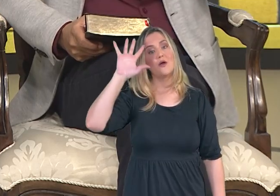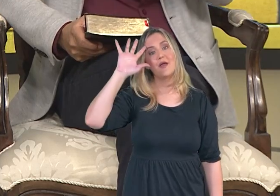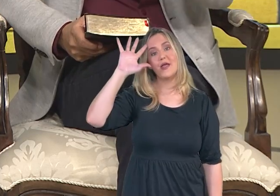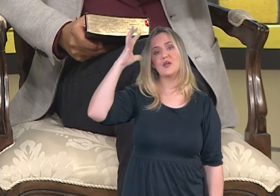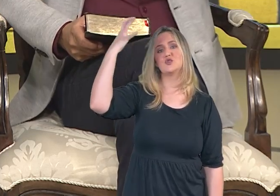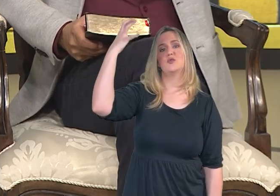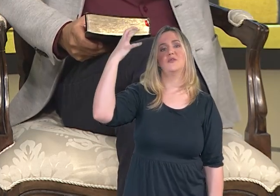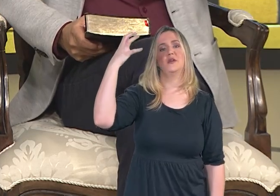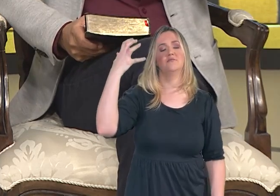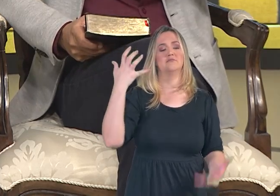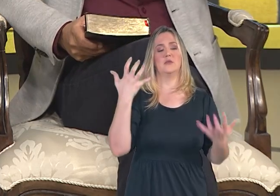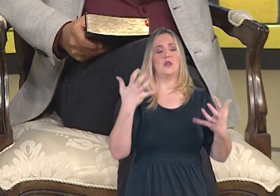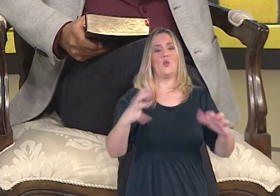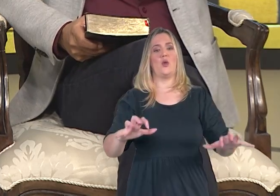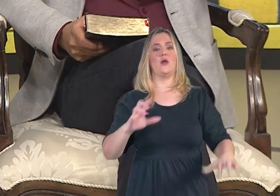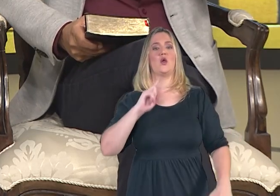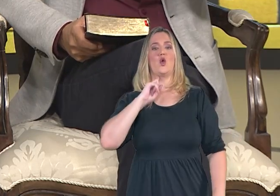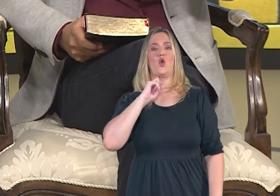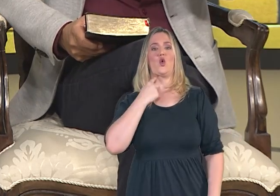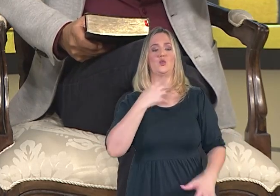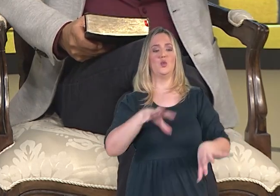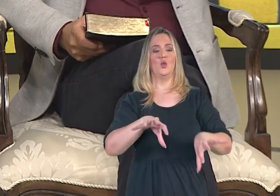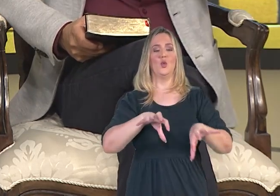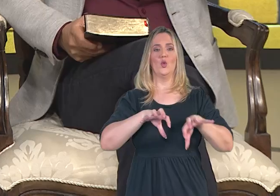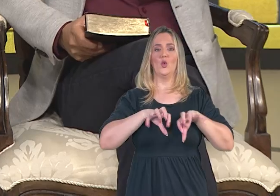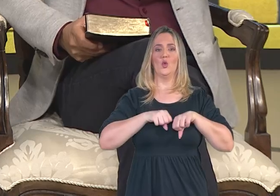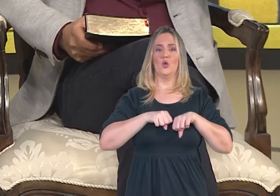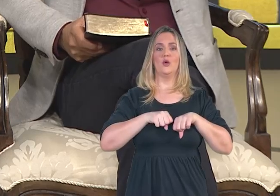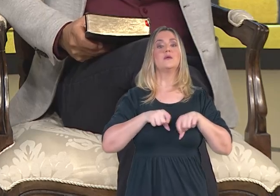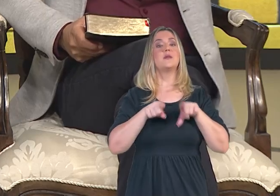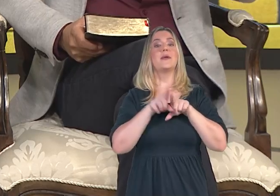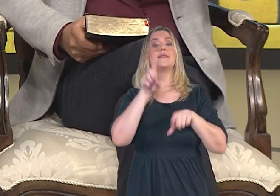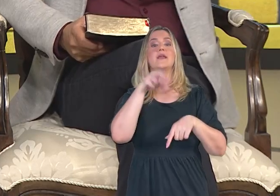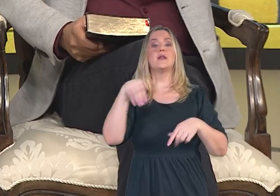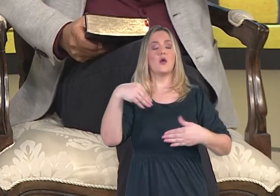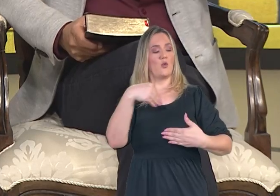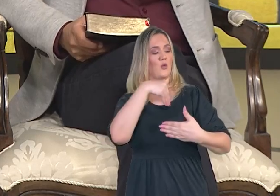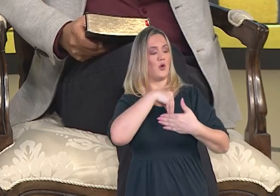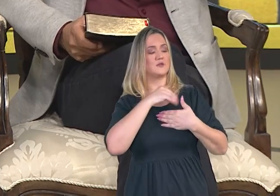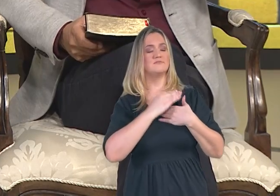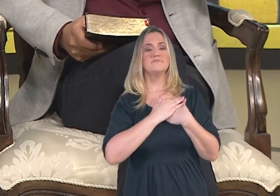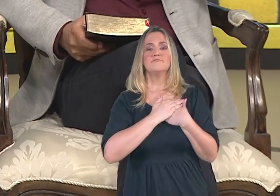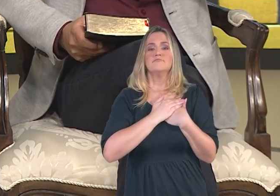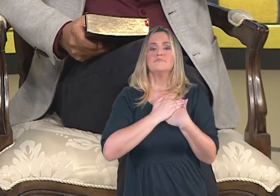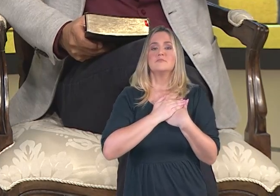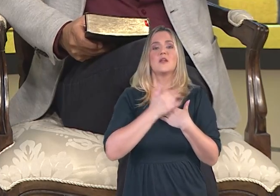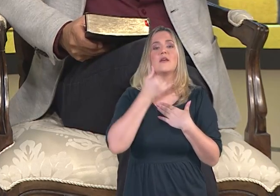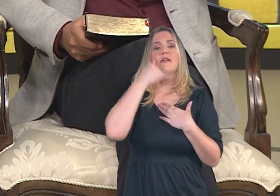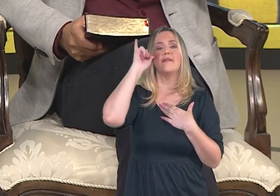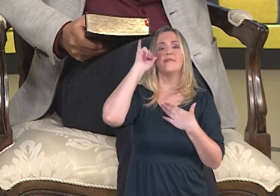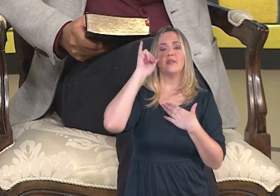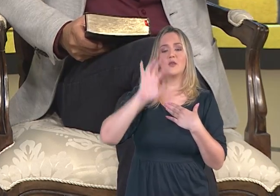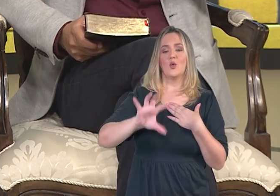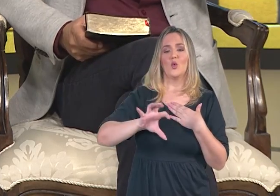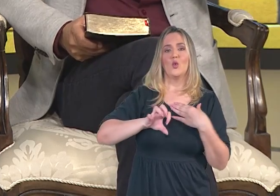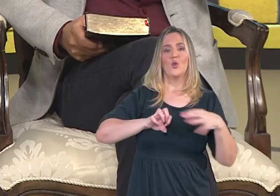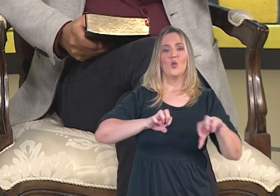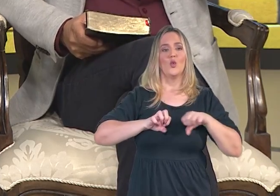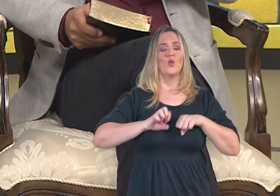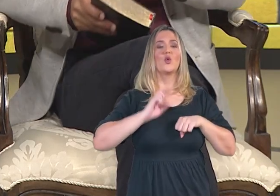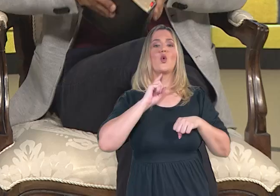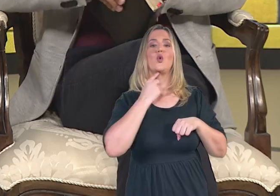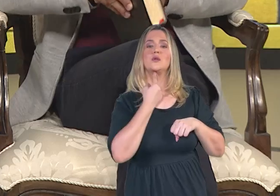Daniel resolveu não se contaminar, ou pôs Daniel em seu coração não se contaminar, que aparece no capítulo 1, verso